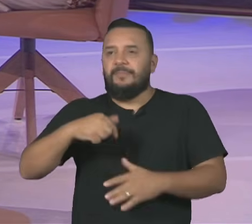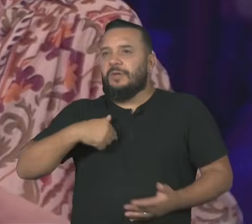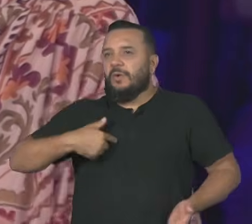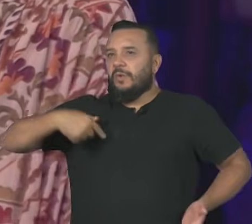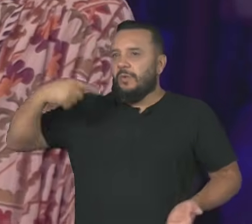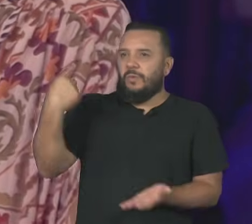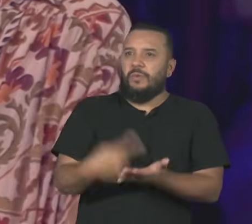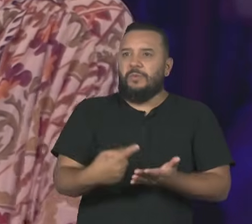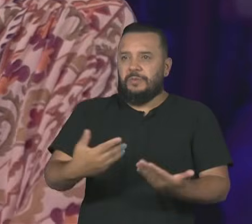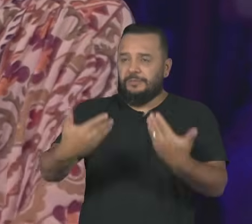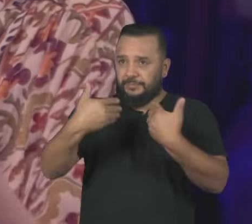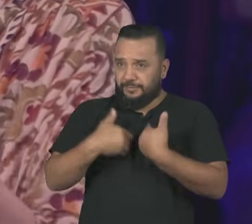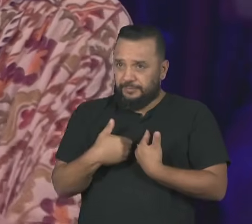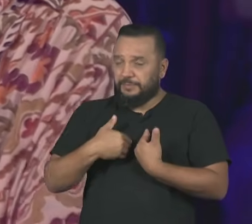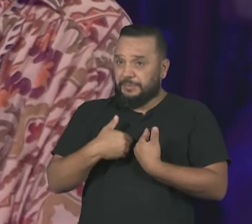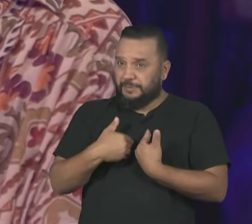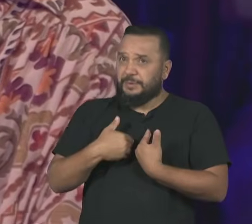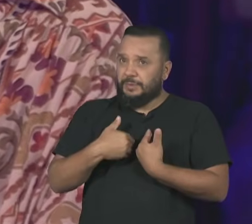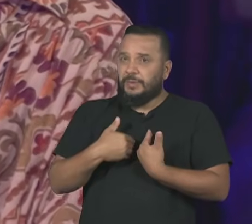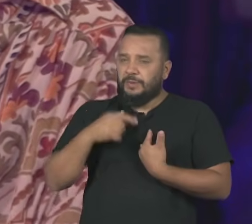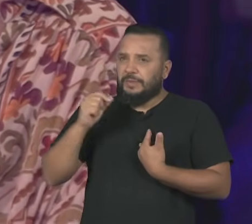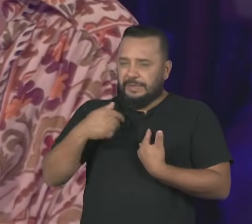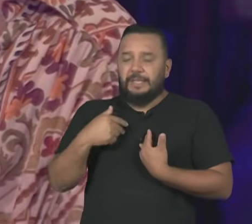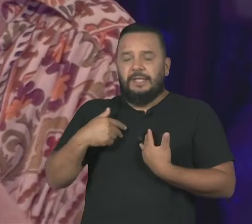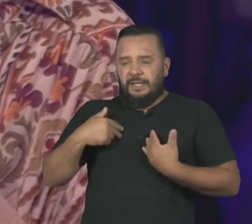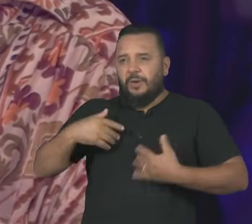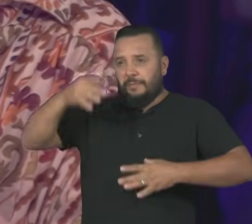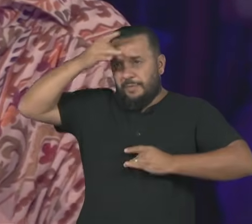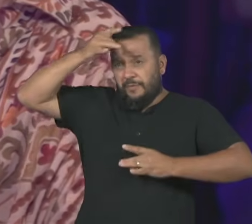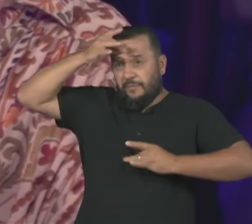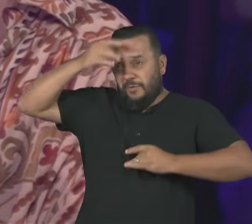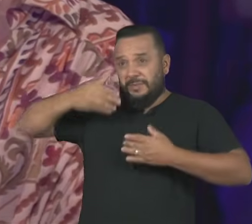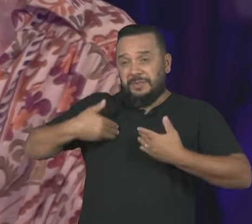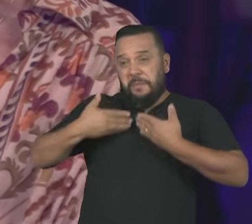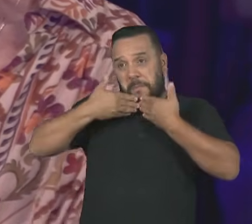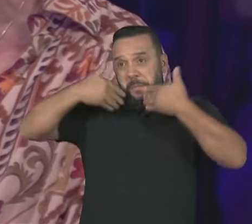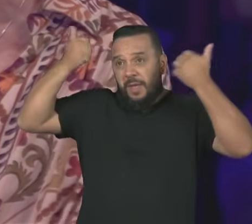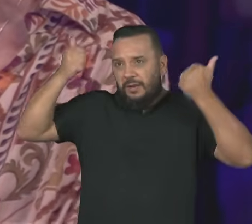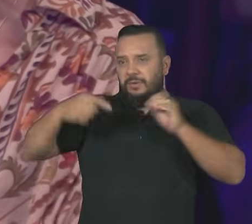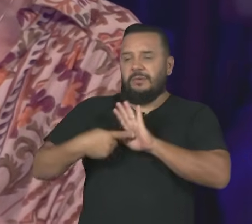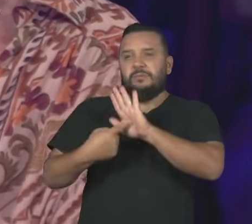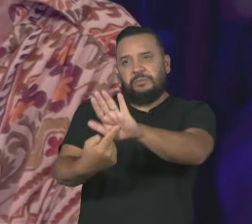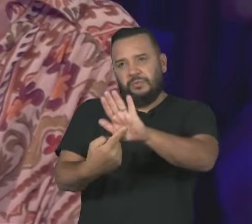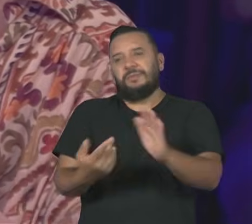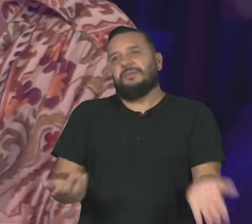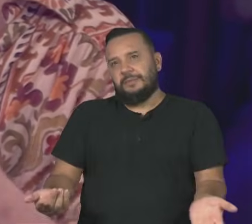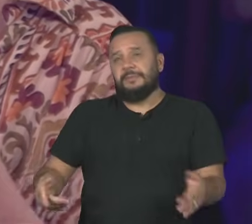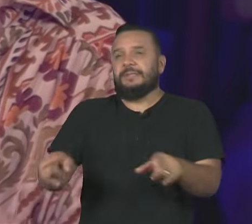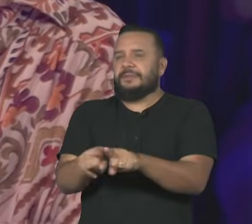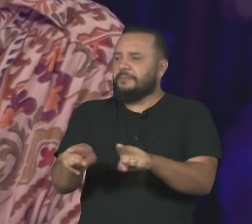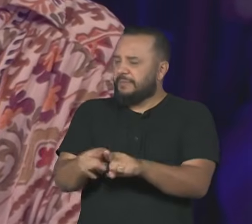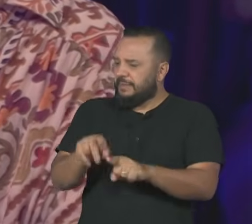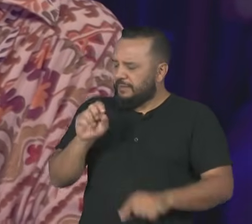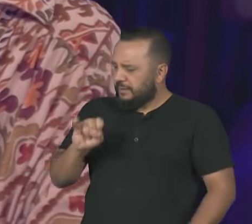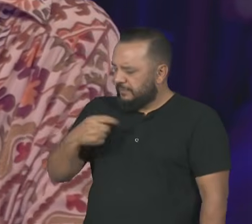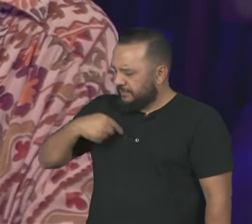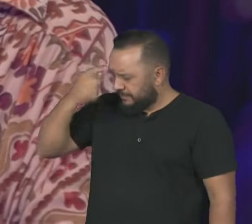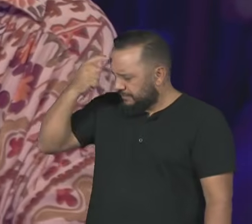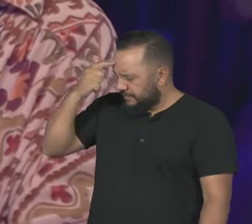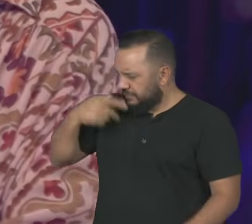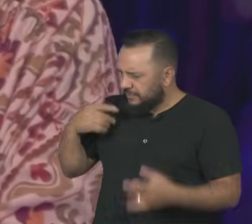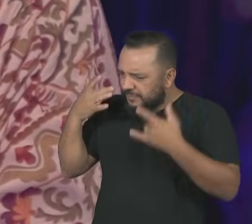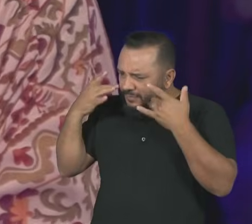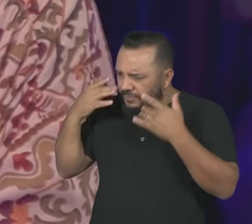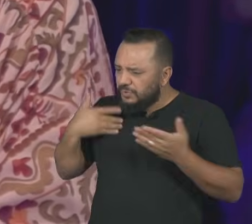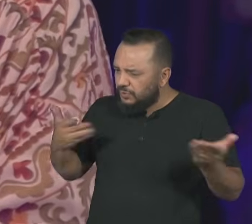compromisso comigo de dar o melhor. Mas eu sempre digo assim, se no espetáculo de hoje